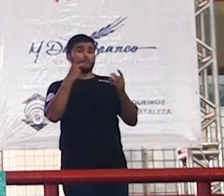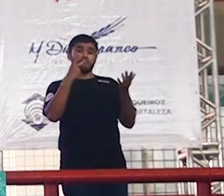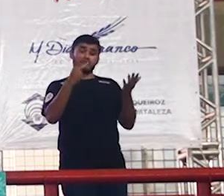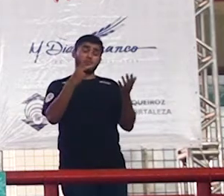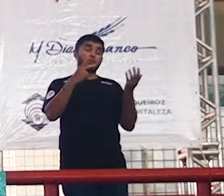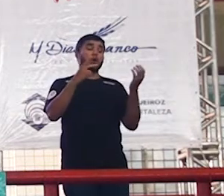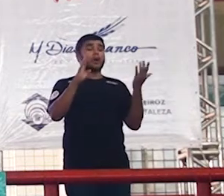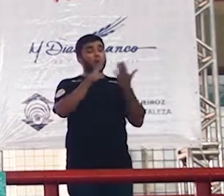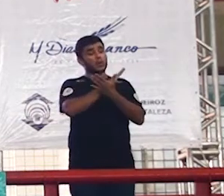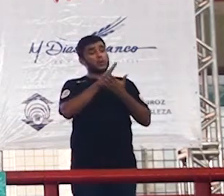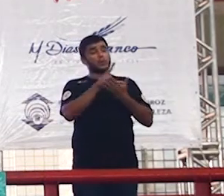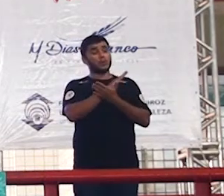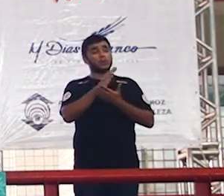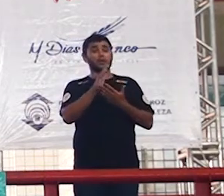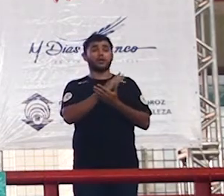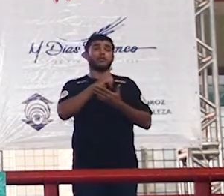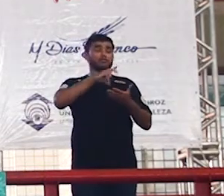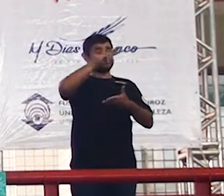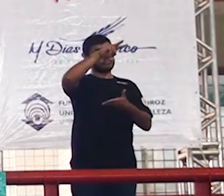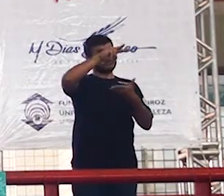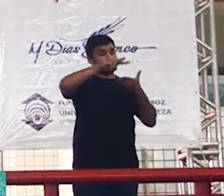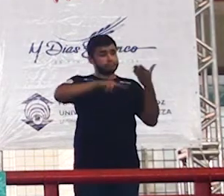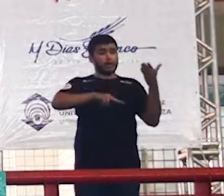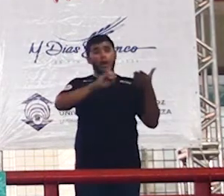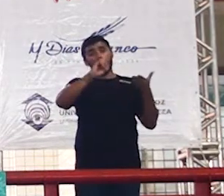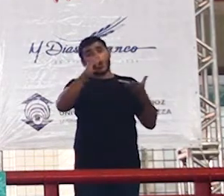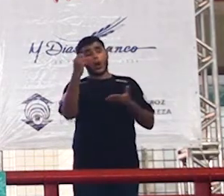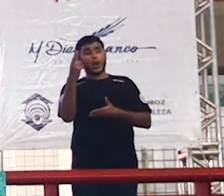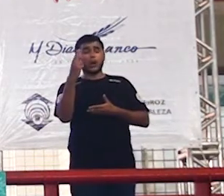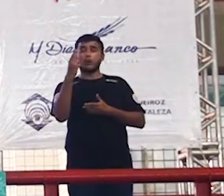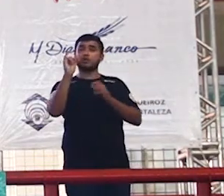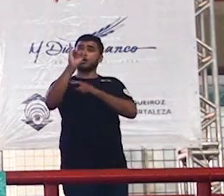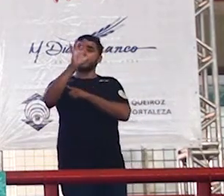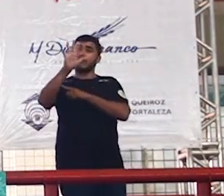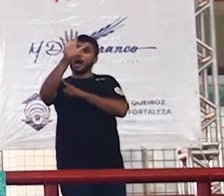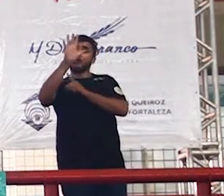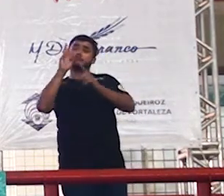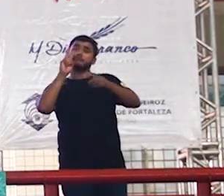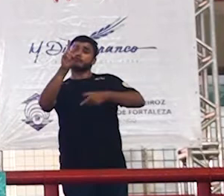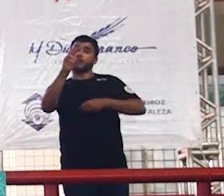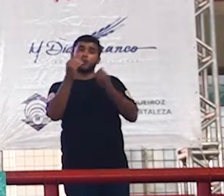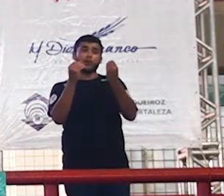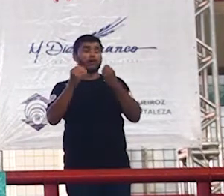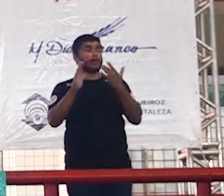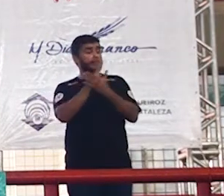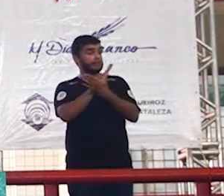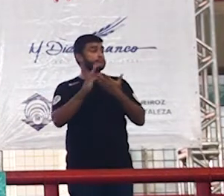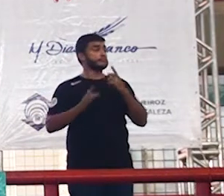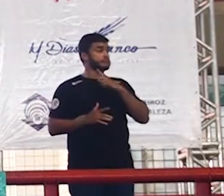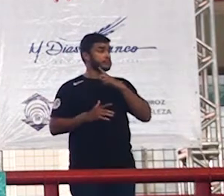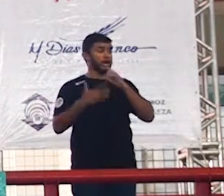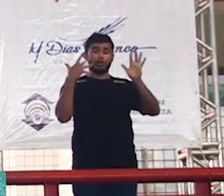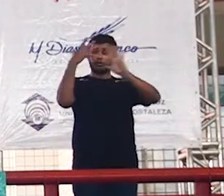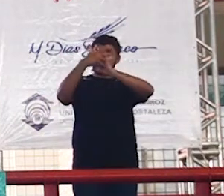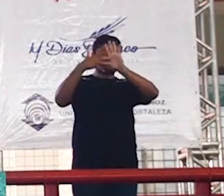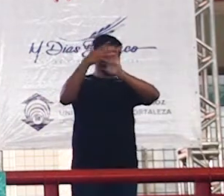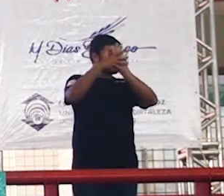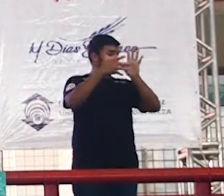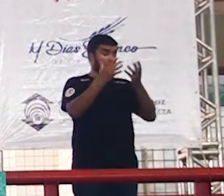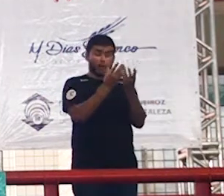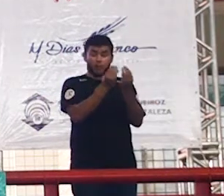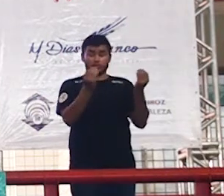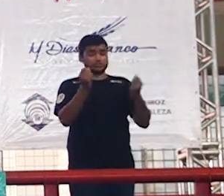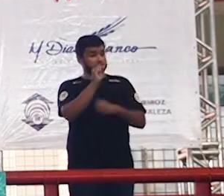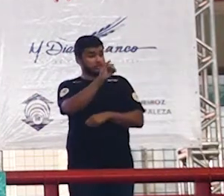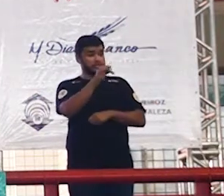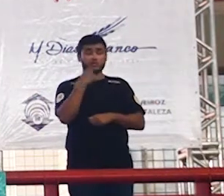textos produzidos numa linguagem não verbal. Então, se nós somos bombardeados por textos o tempo todo, se nós não formos